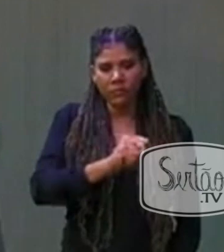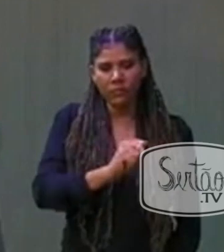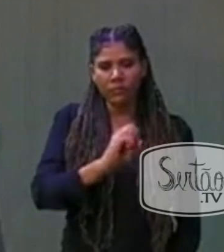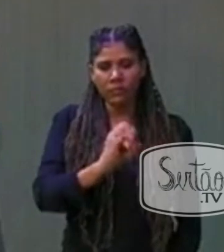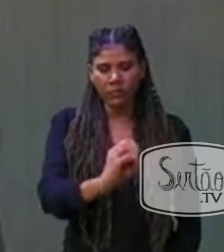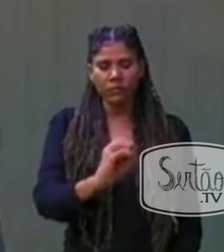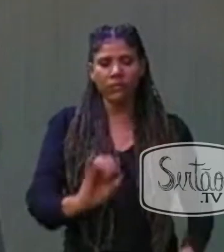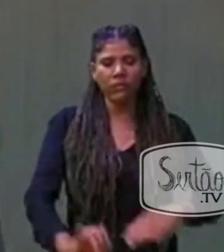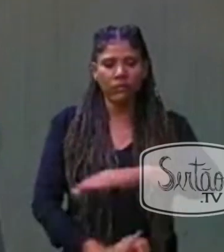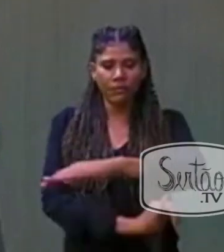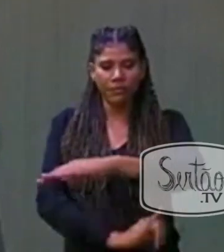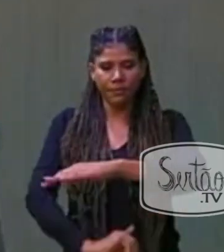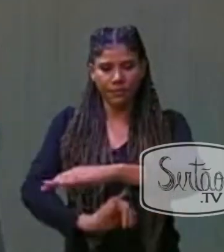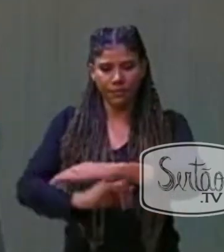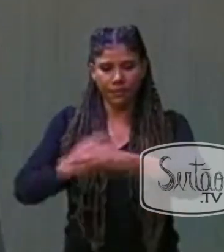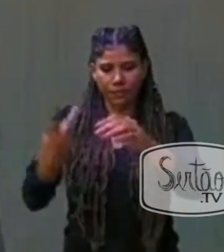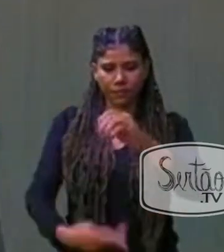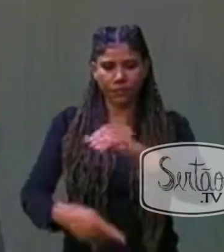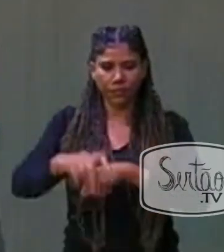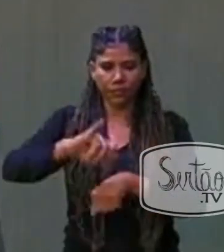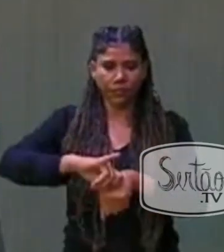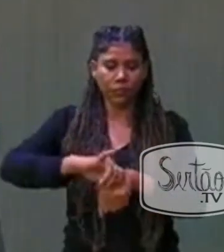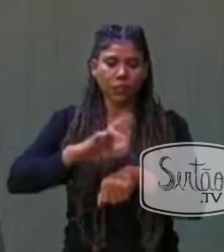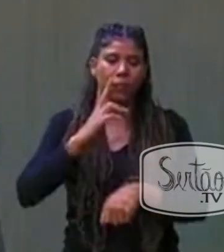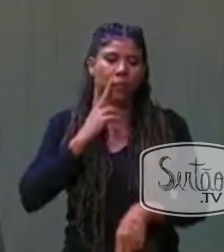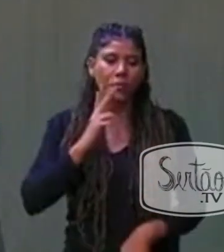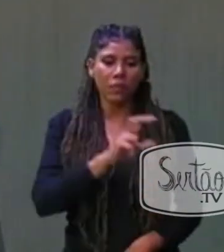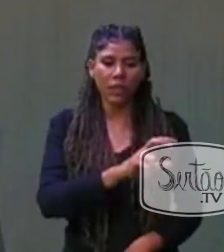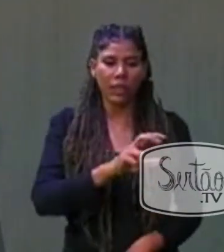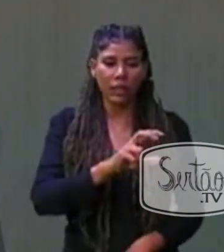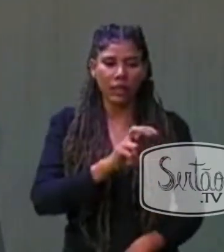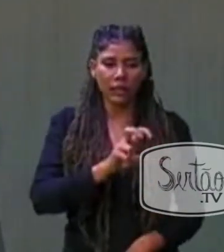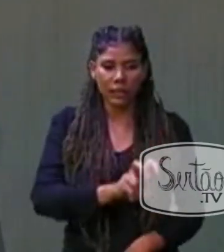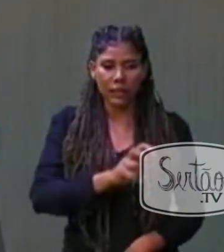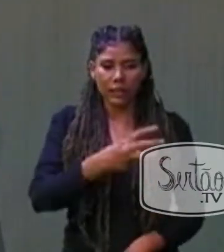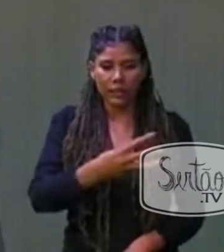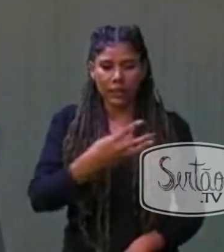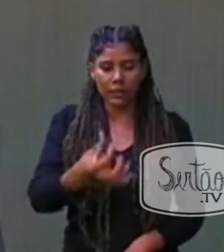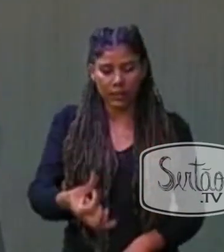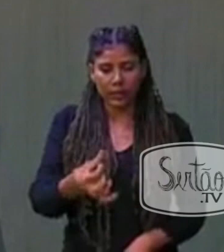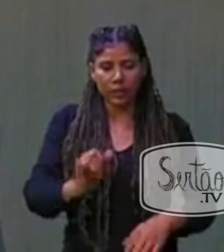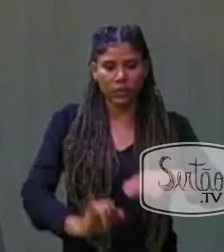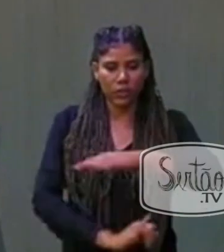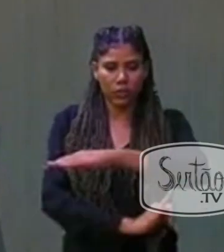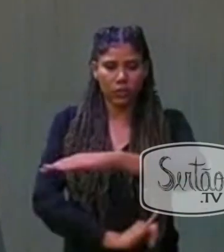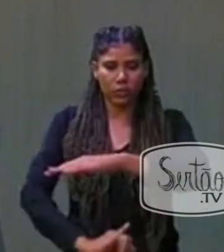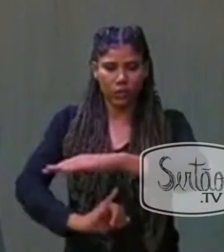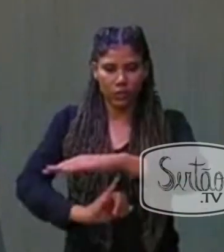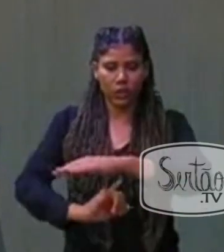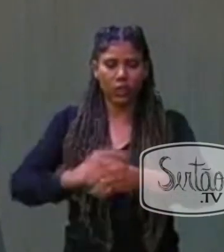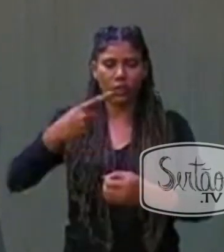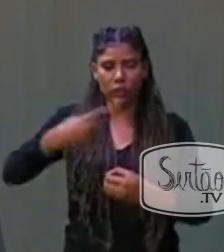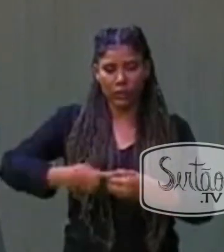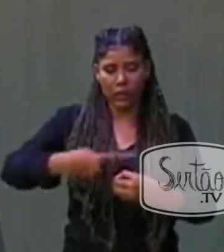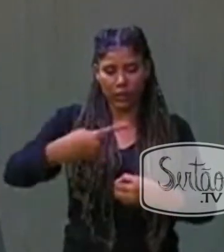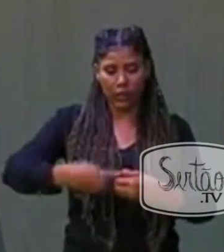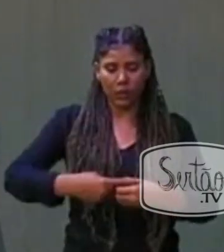280 instituições em Fortaleza e 536 instituições no